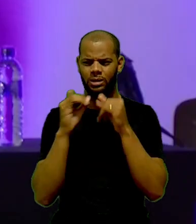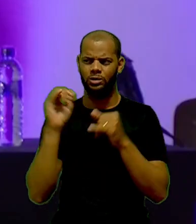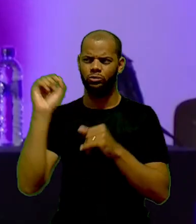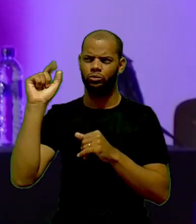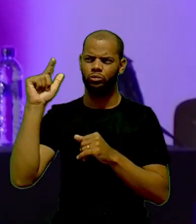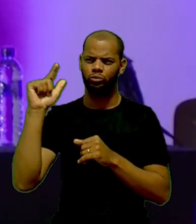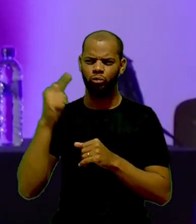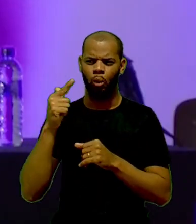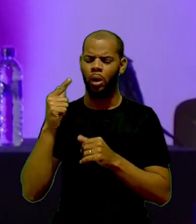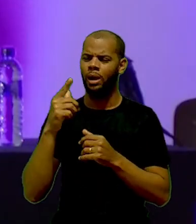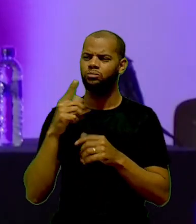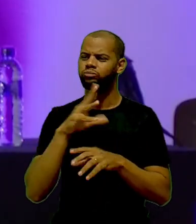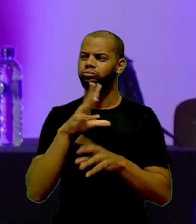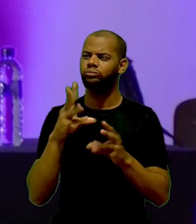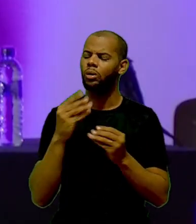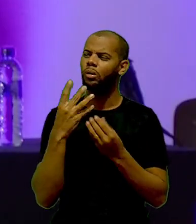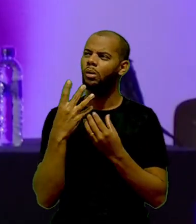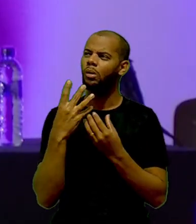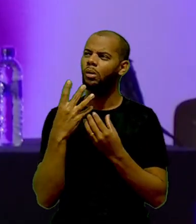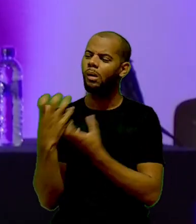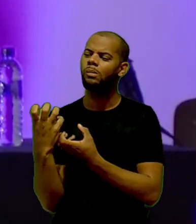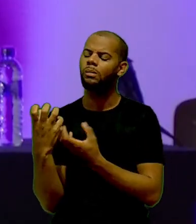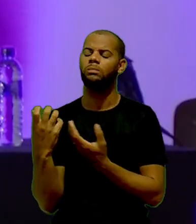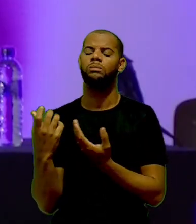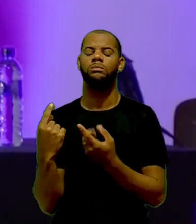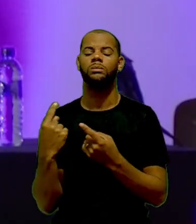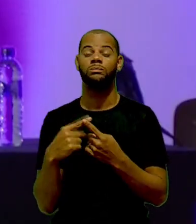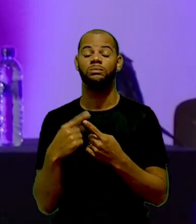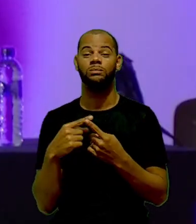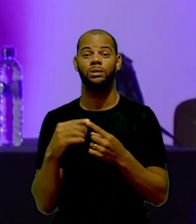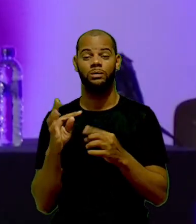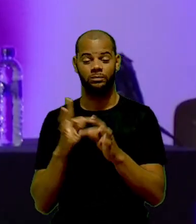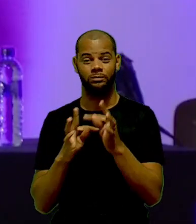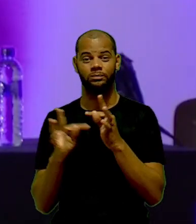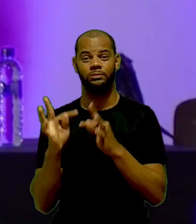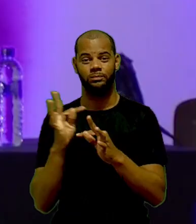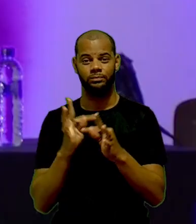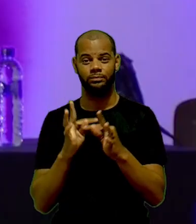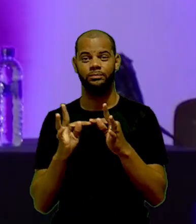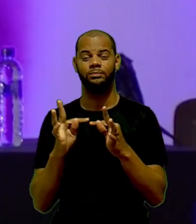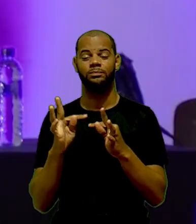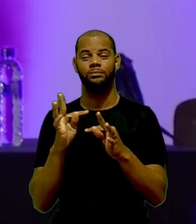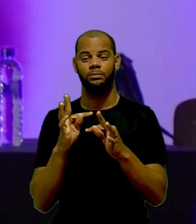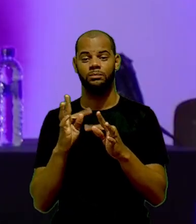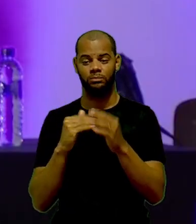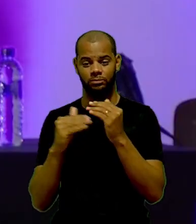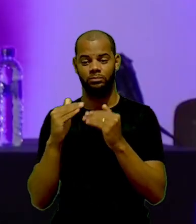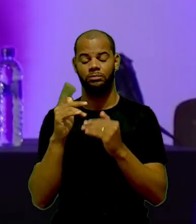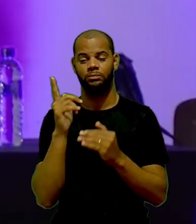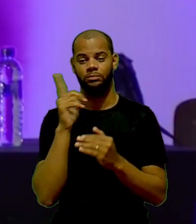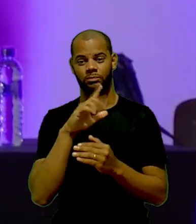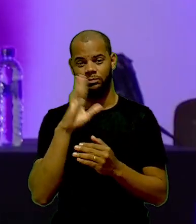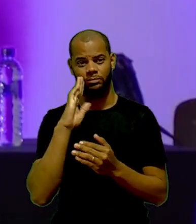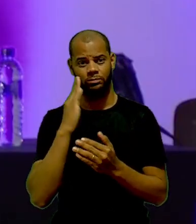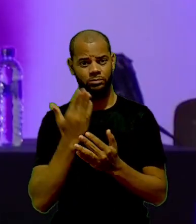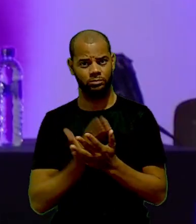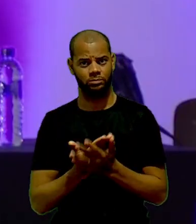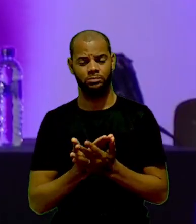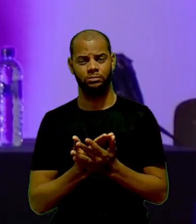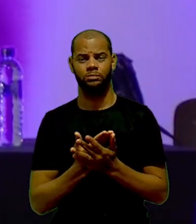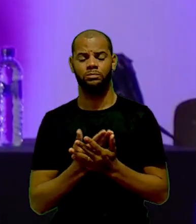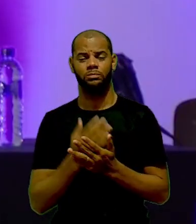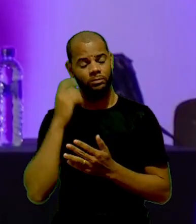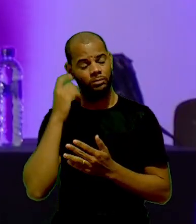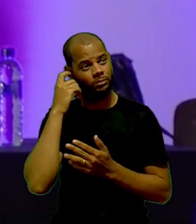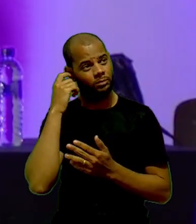tão atraente ao longo dos anos? Primeiro, porque ela é uma tecnologia já desenvolvida e confiável. Ela começou a ser